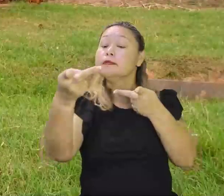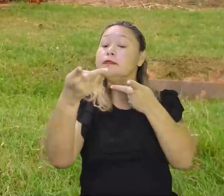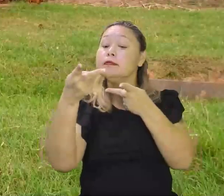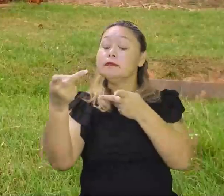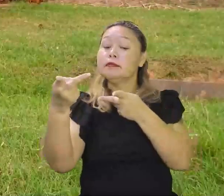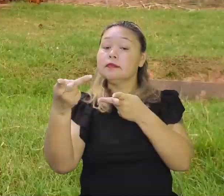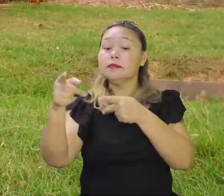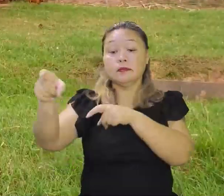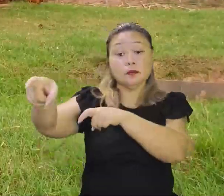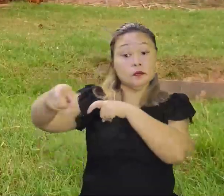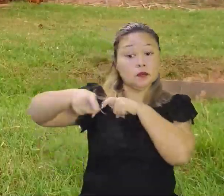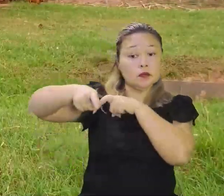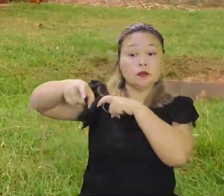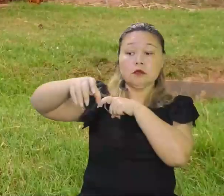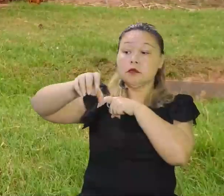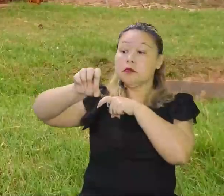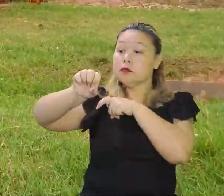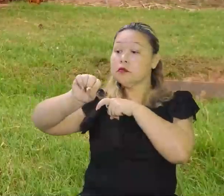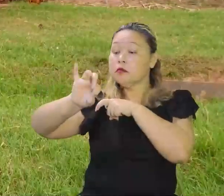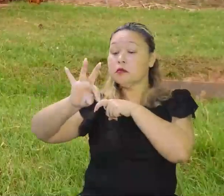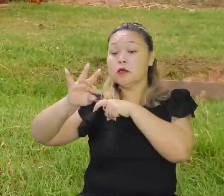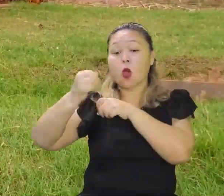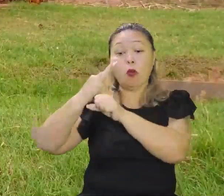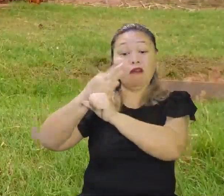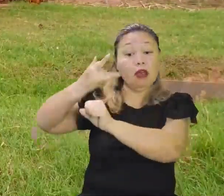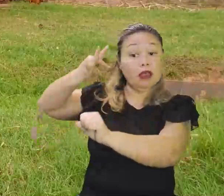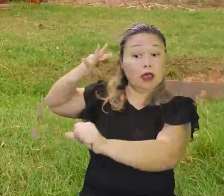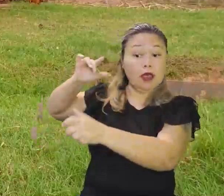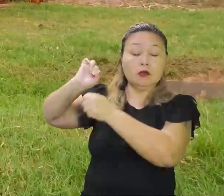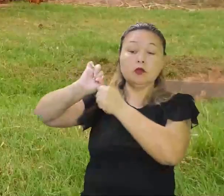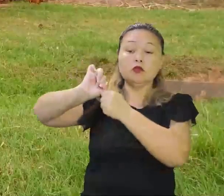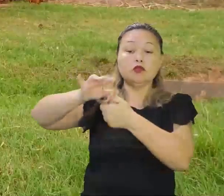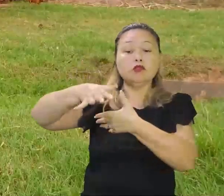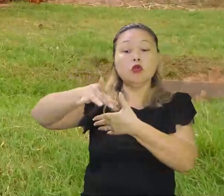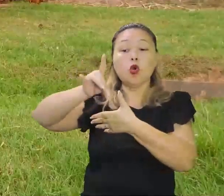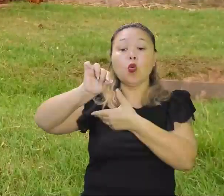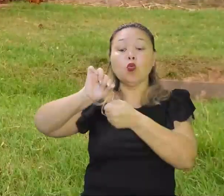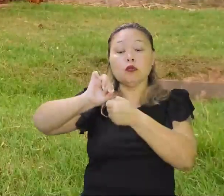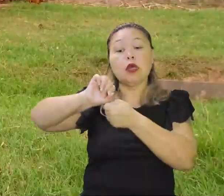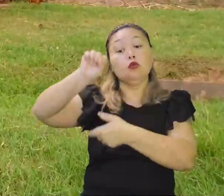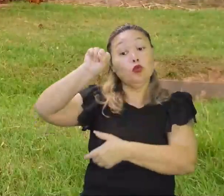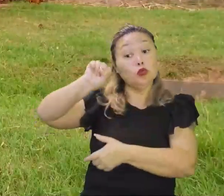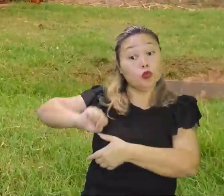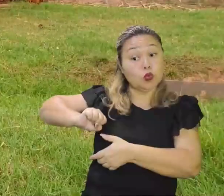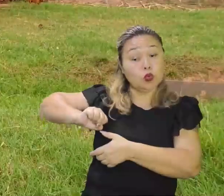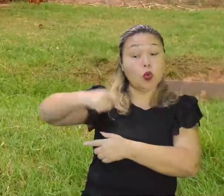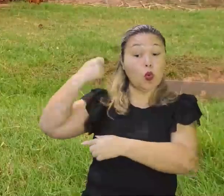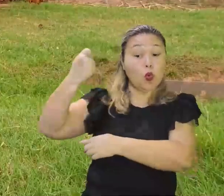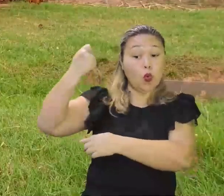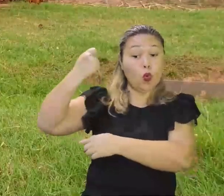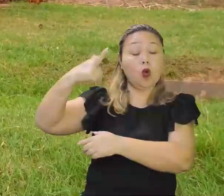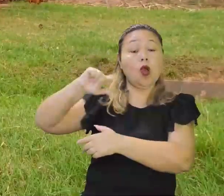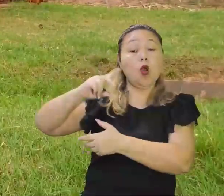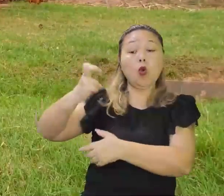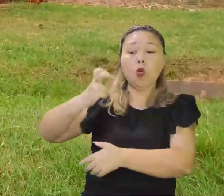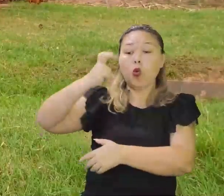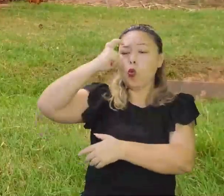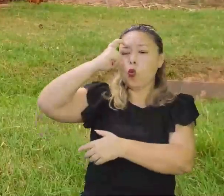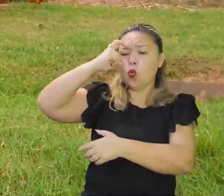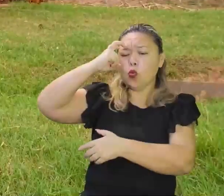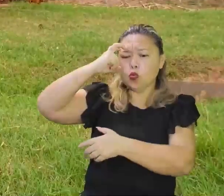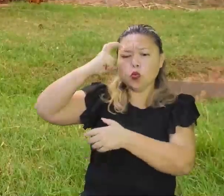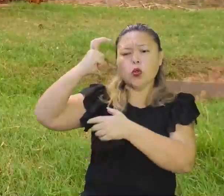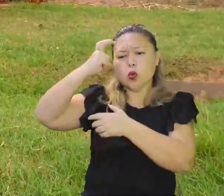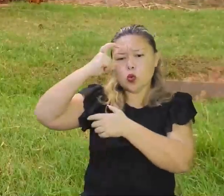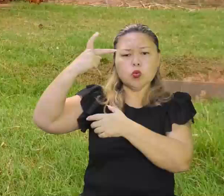um sítio ou uma fazenda onde os proprietários são do sul. E lá vai ter uma cultura pequenininha, mas uma